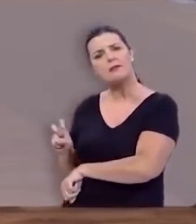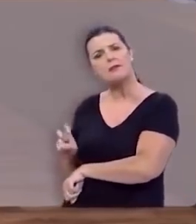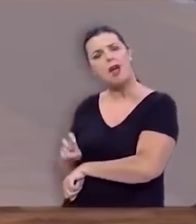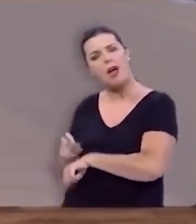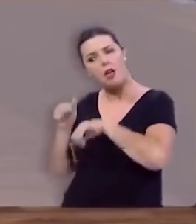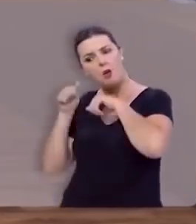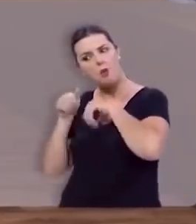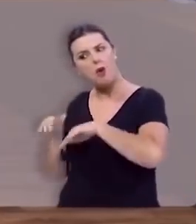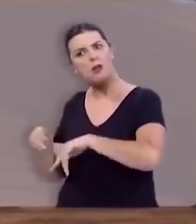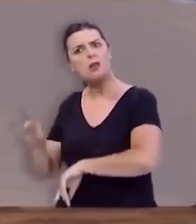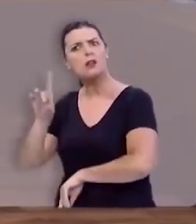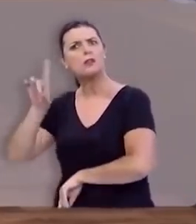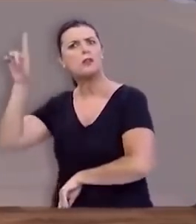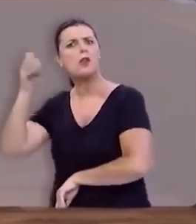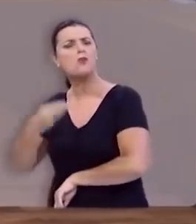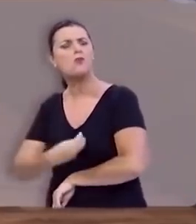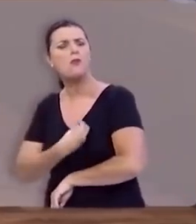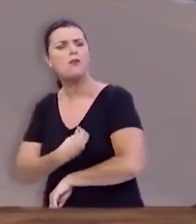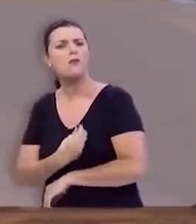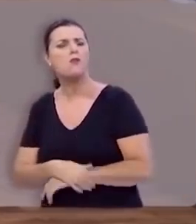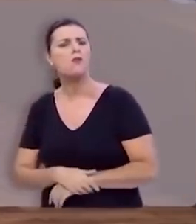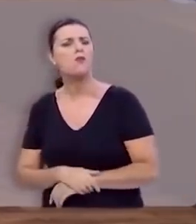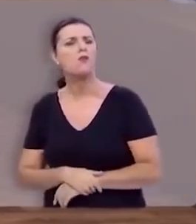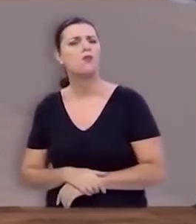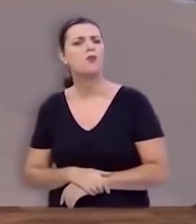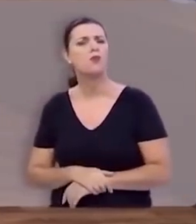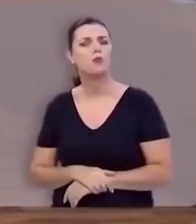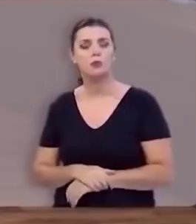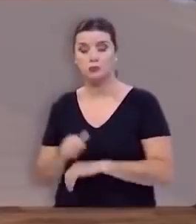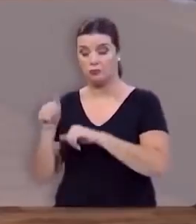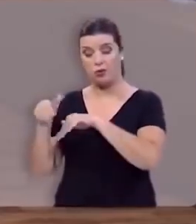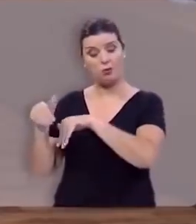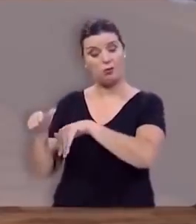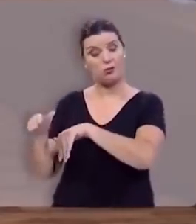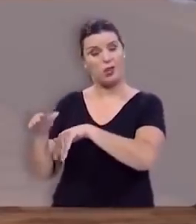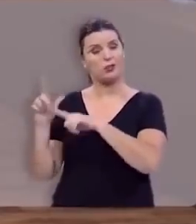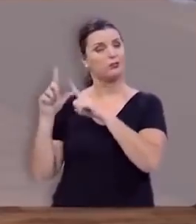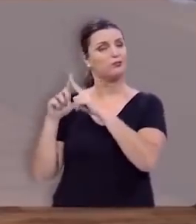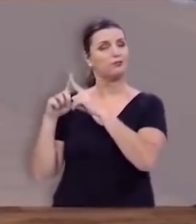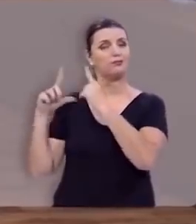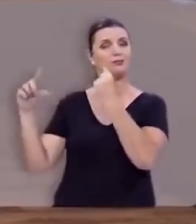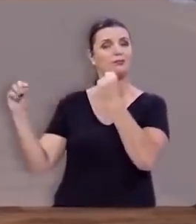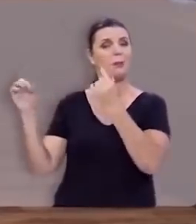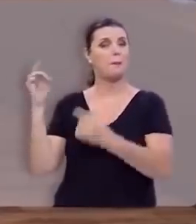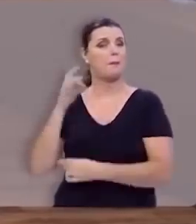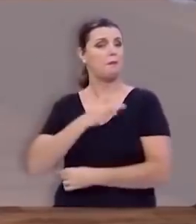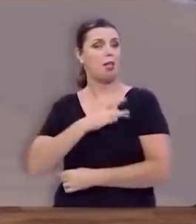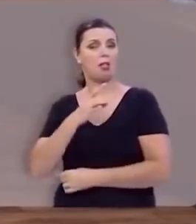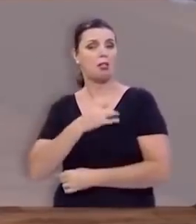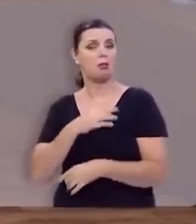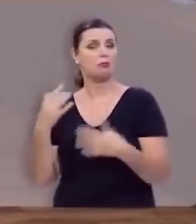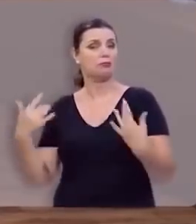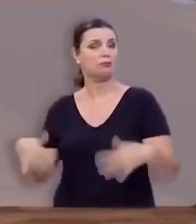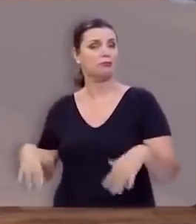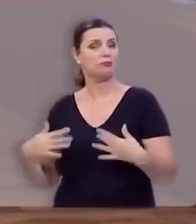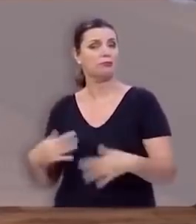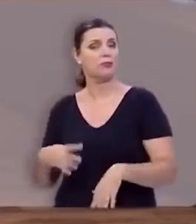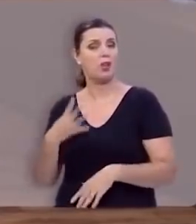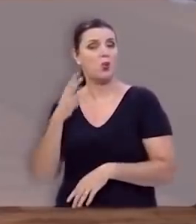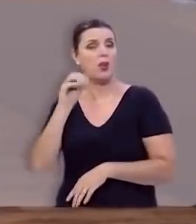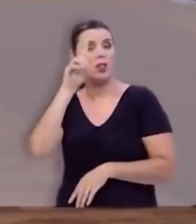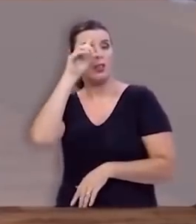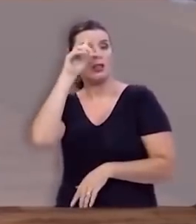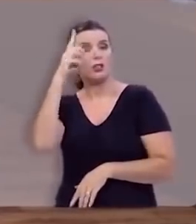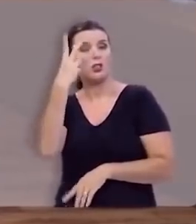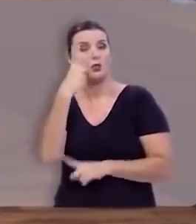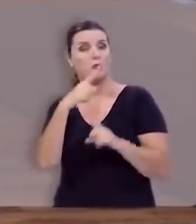o exército do Deus vivo. E os soldados de Saúl fogem, acovardados, 40 dias